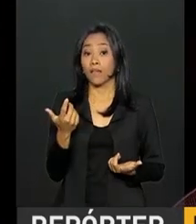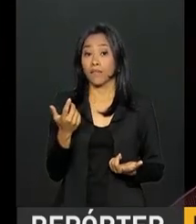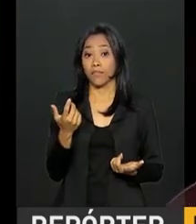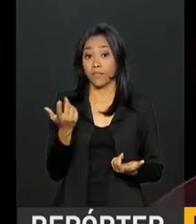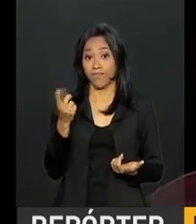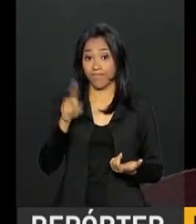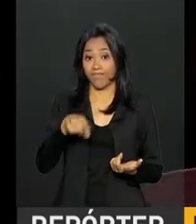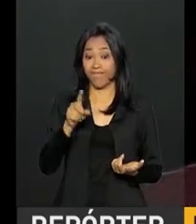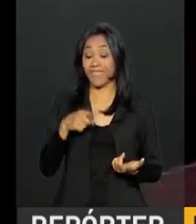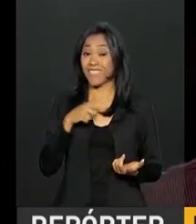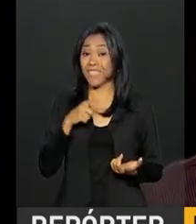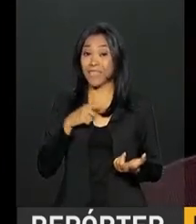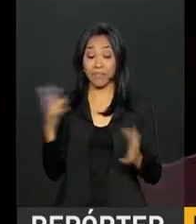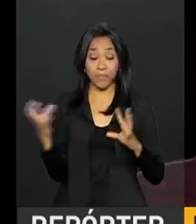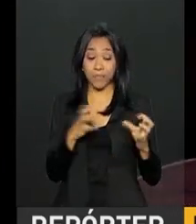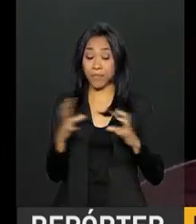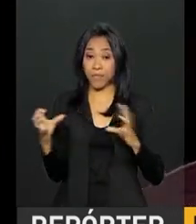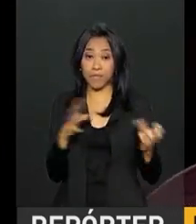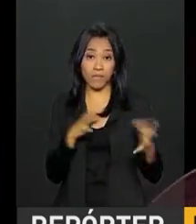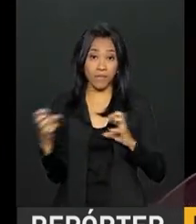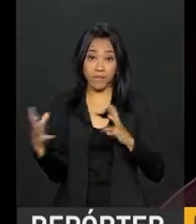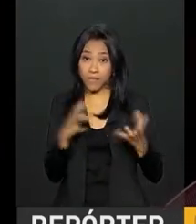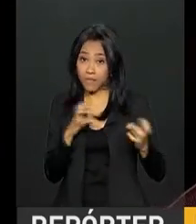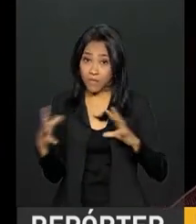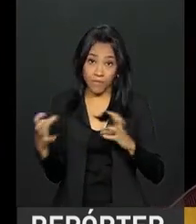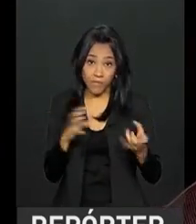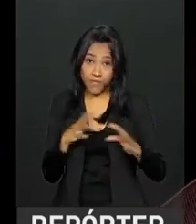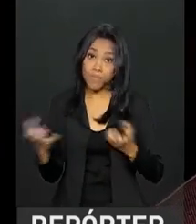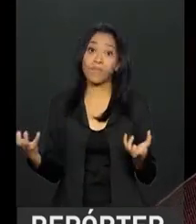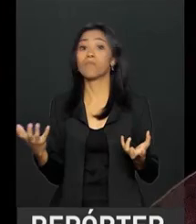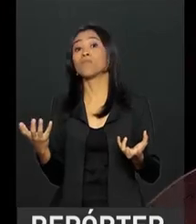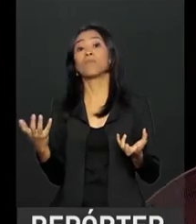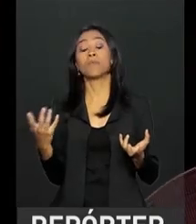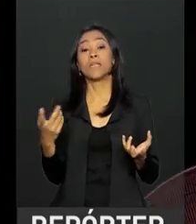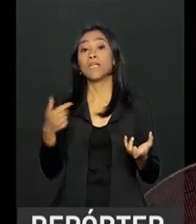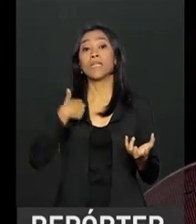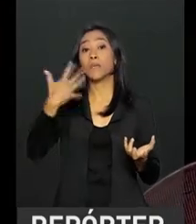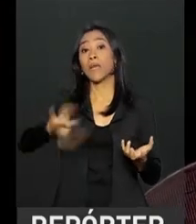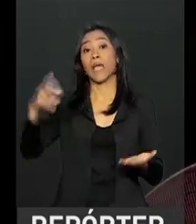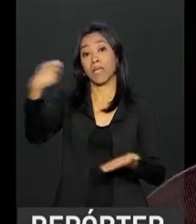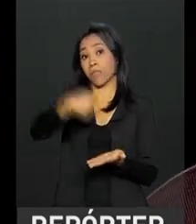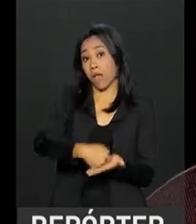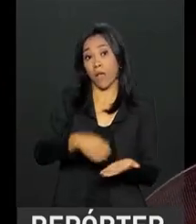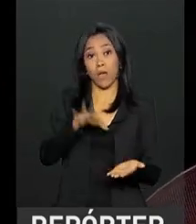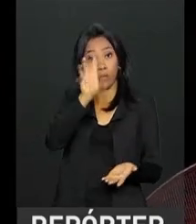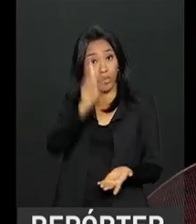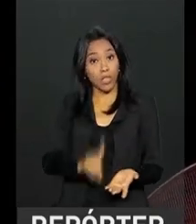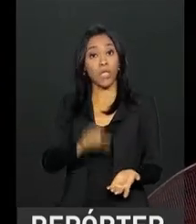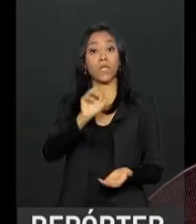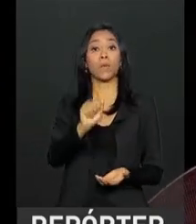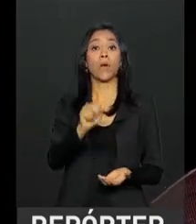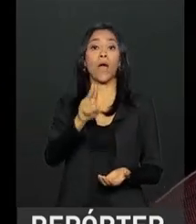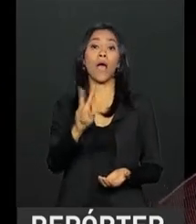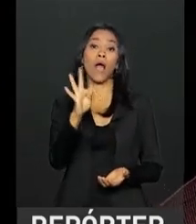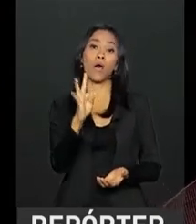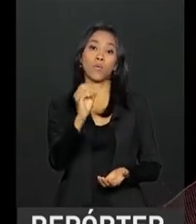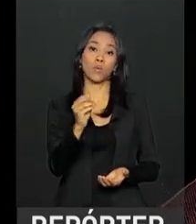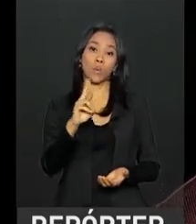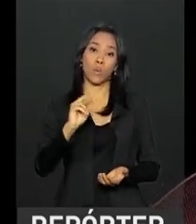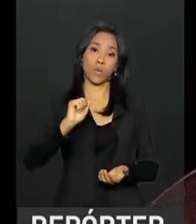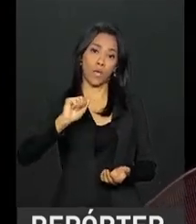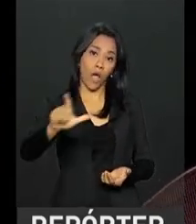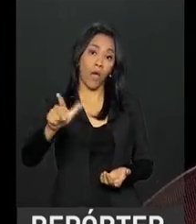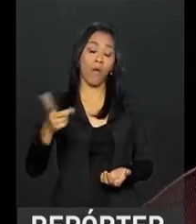muito grandes pelos direitos, são várias organizações que não querem pagar direito autoral, ou mesmo a gente chegou em